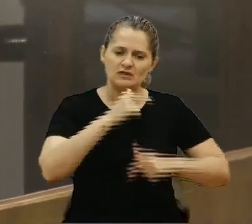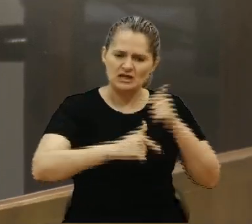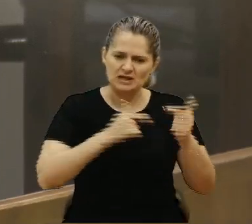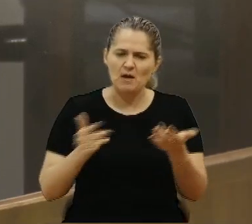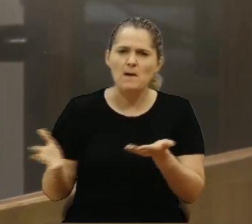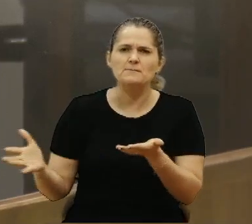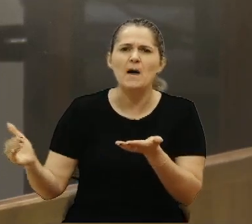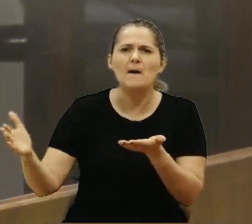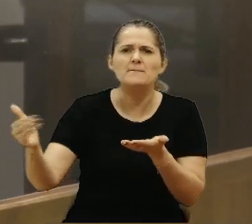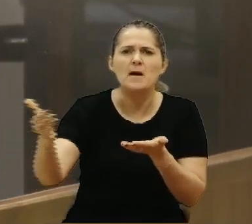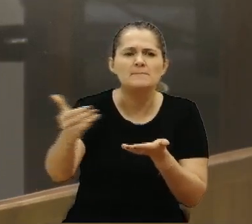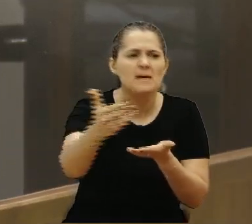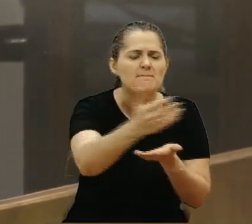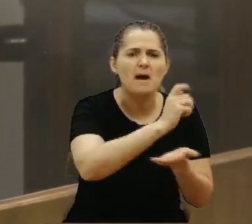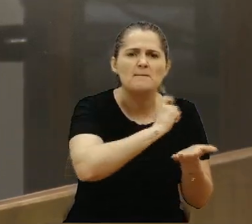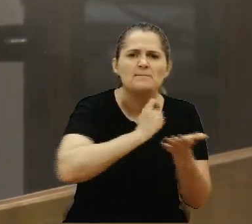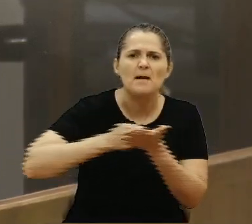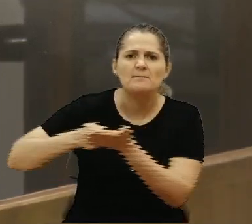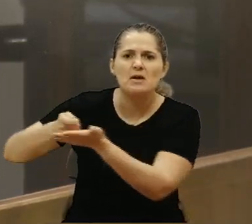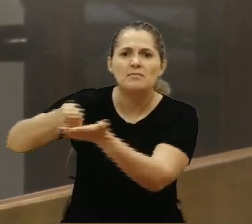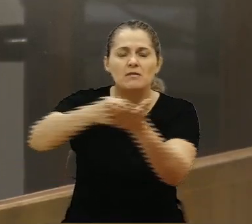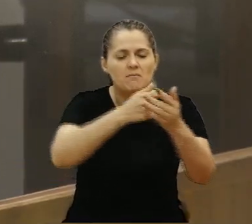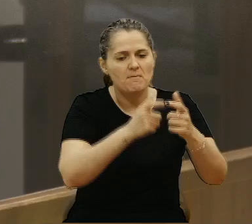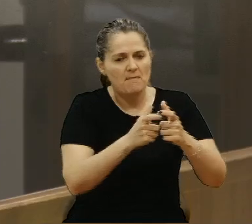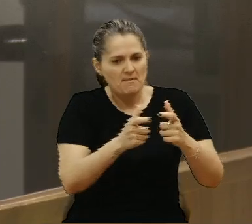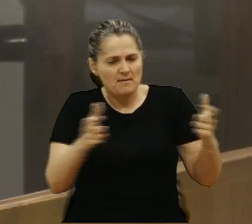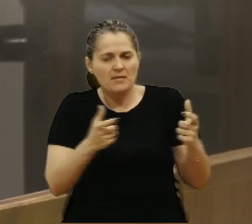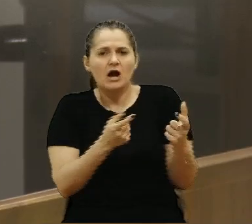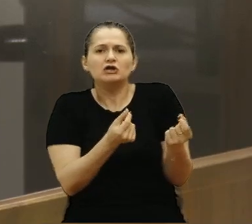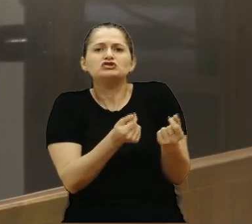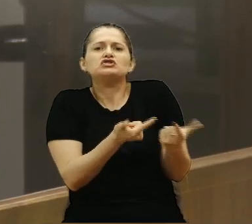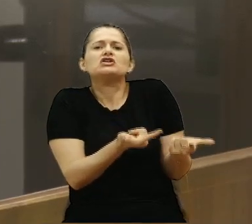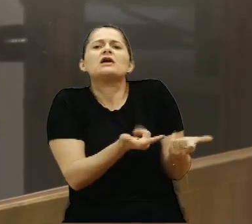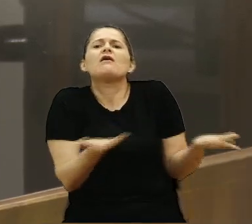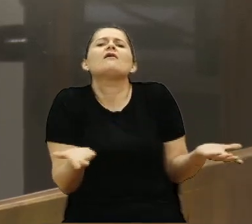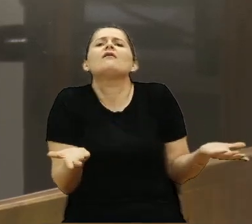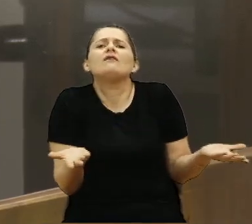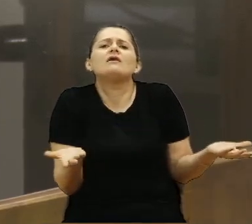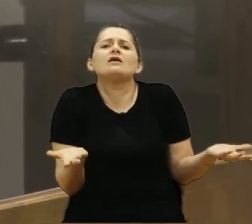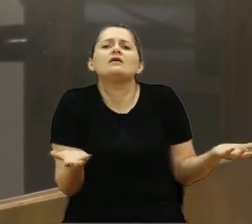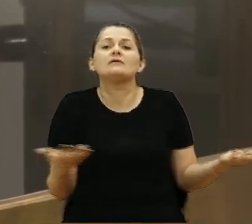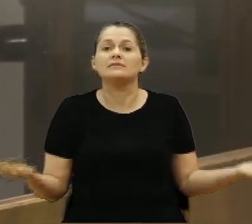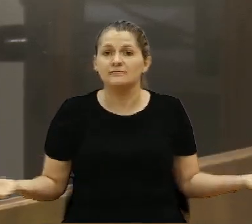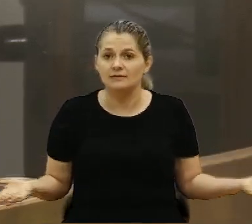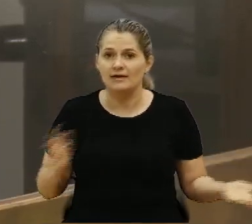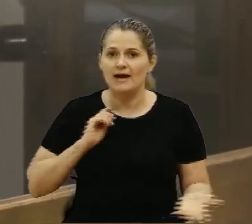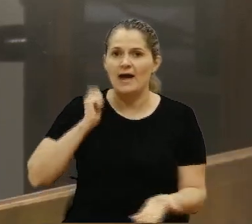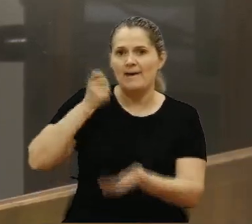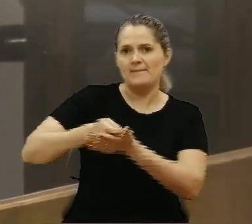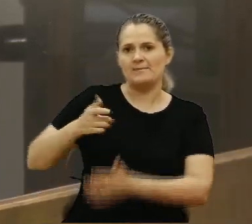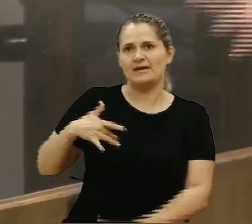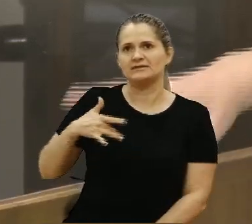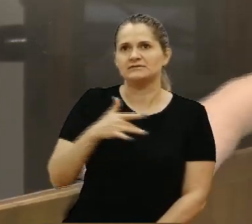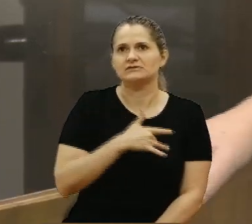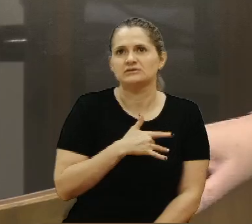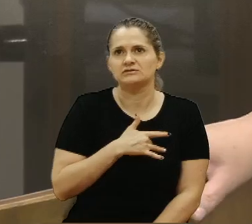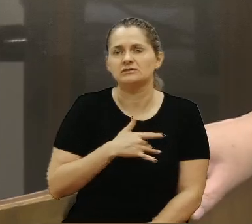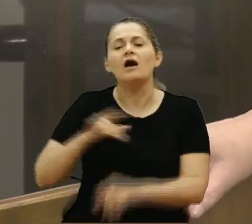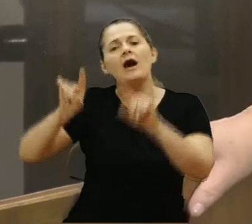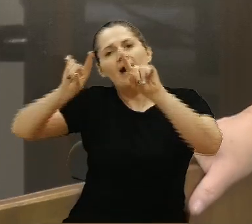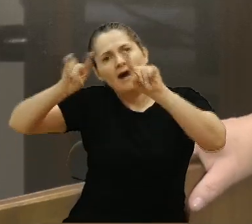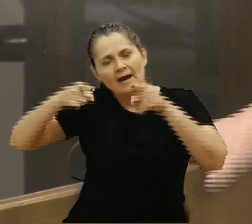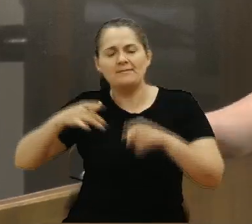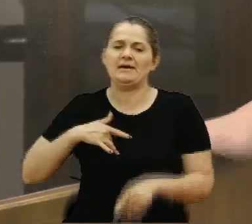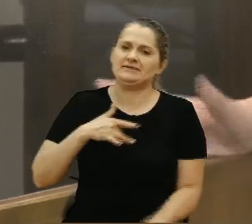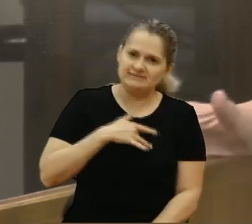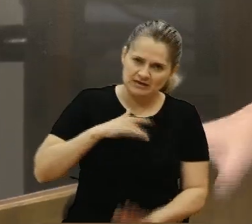que cresce a receita. E foi aonde o dinheiro? Mas é para pagar a saúde. Agora vou fazer um parênteses da saúde,